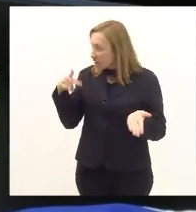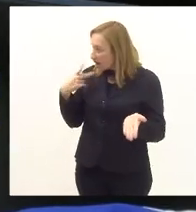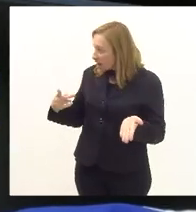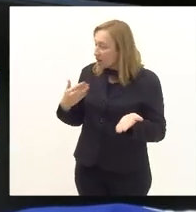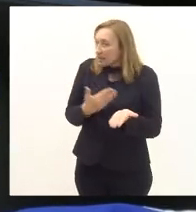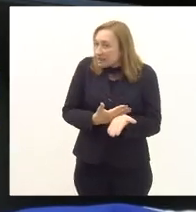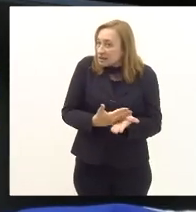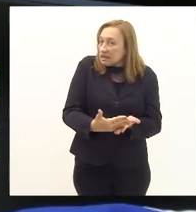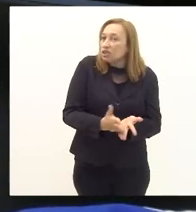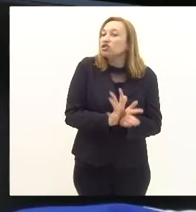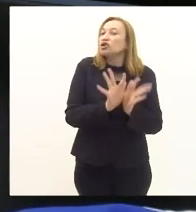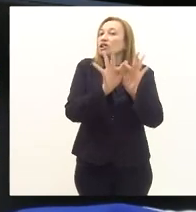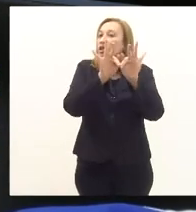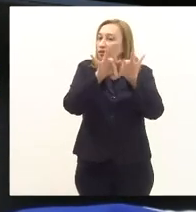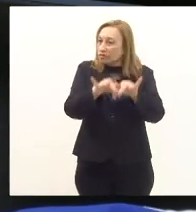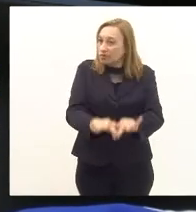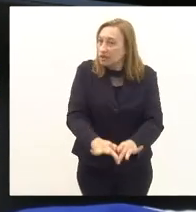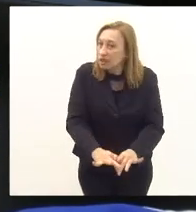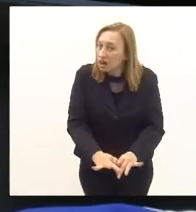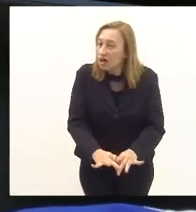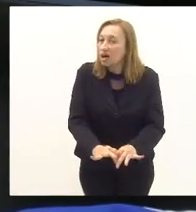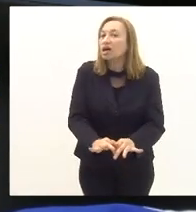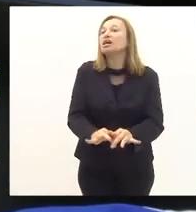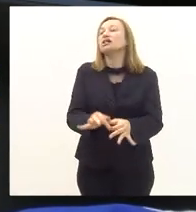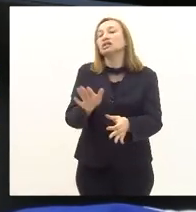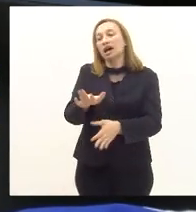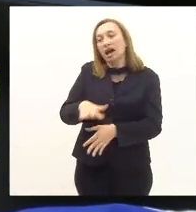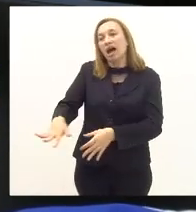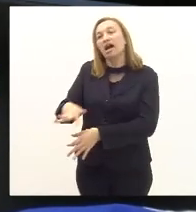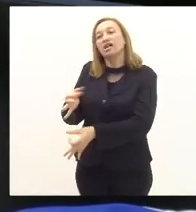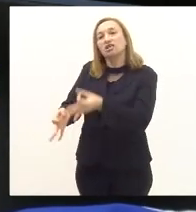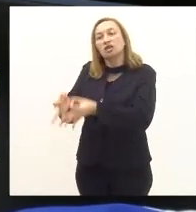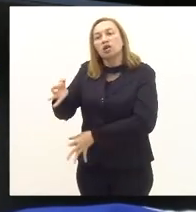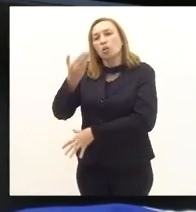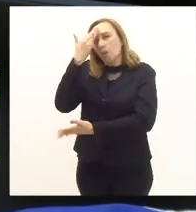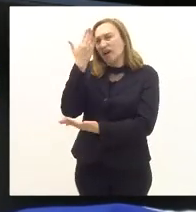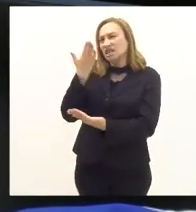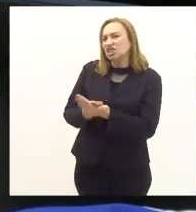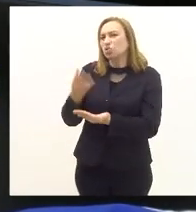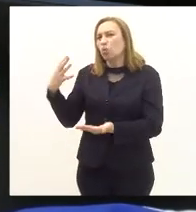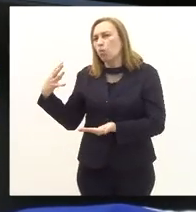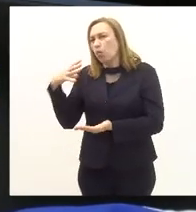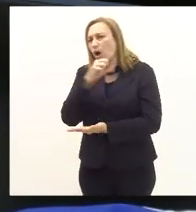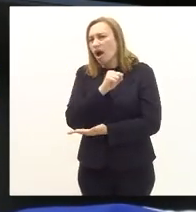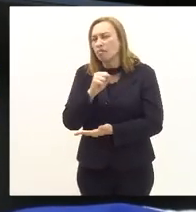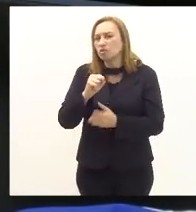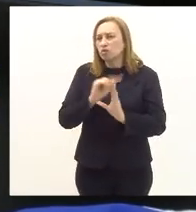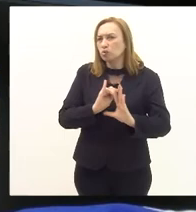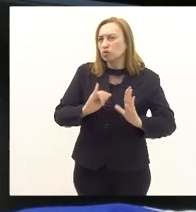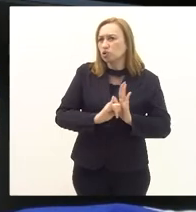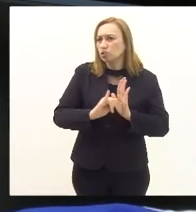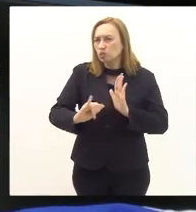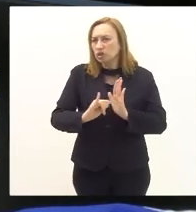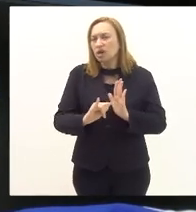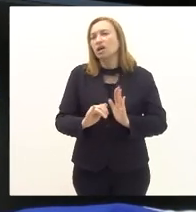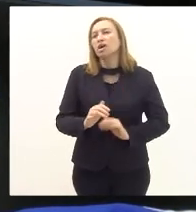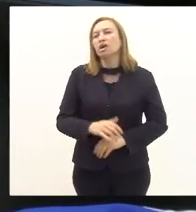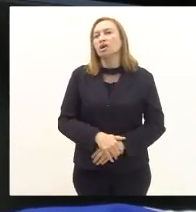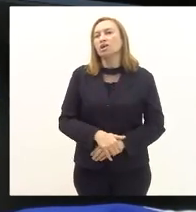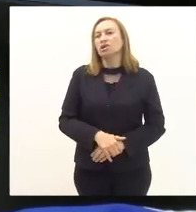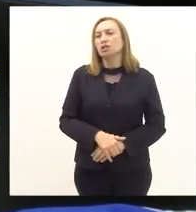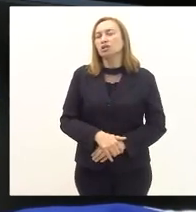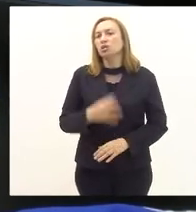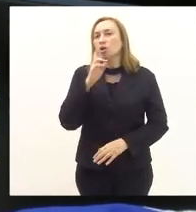fase final, já está no jurídico. Eu acredito que rapidamente vamos publicar esse comitê e dar